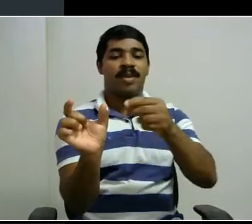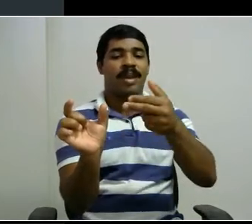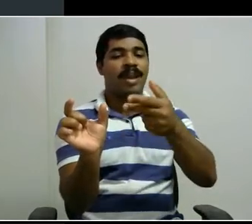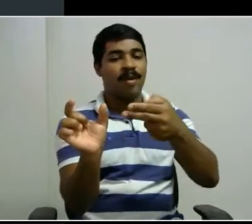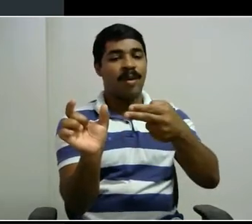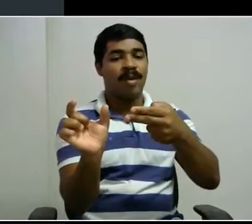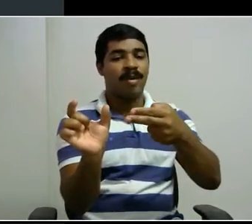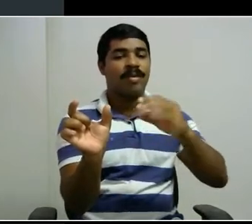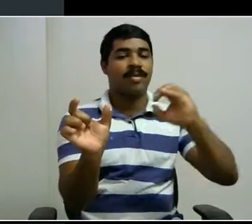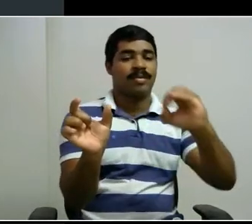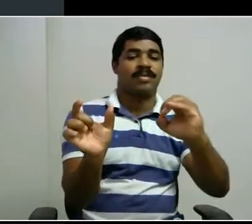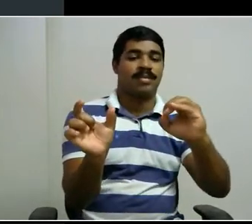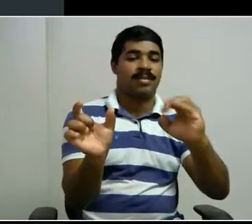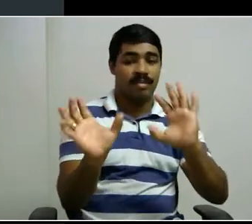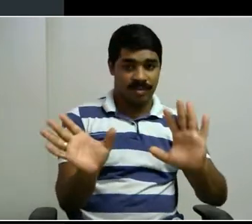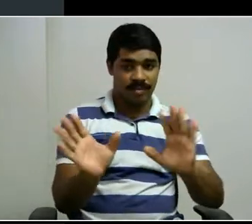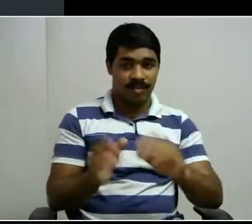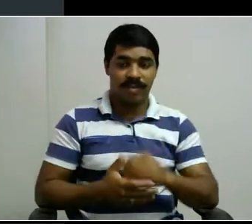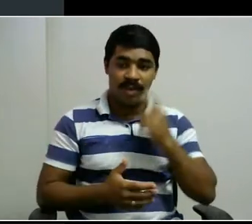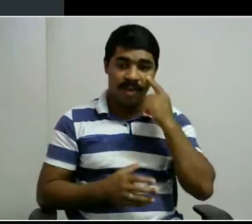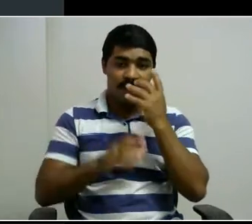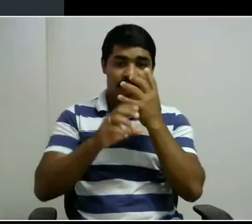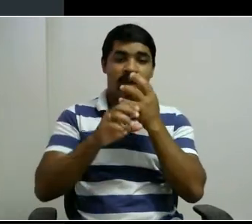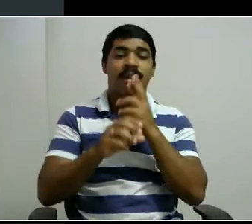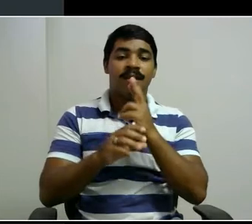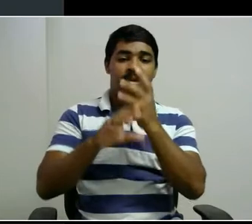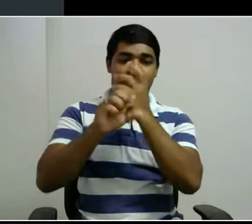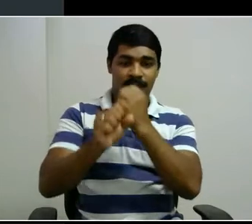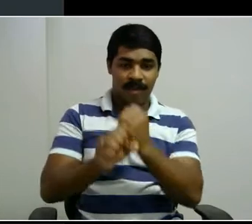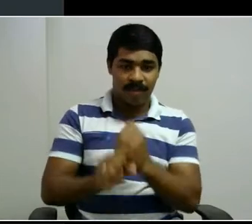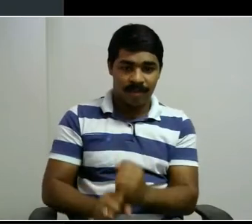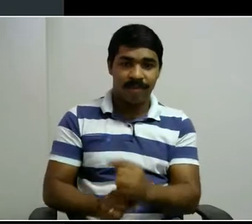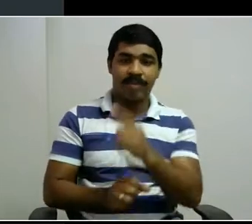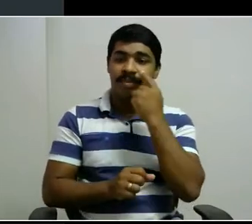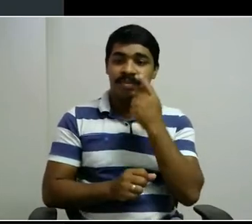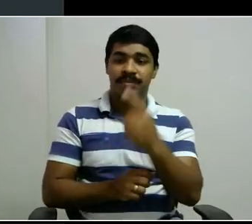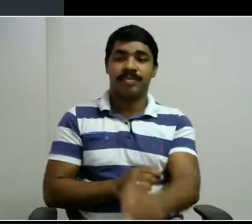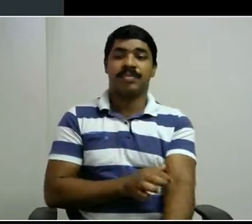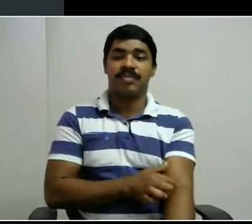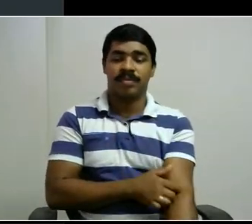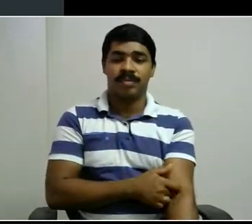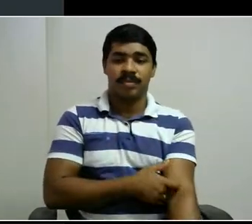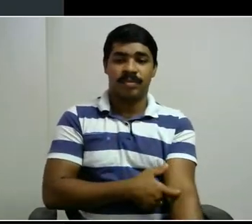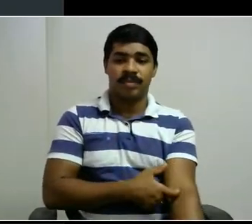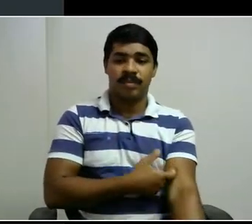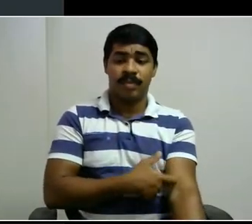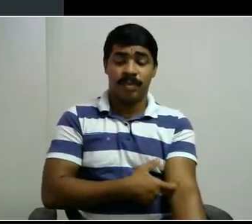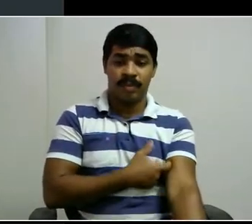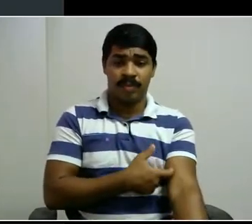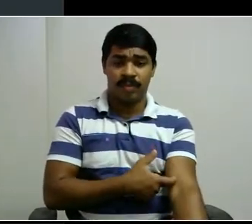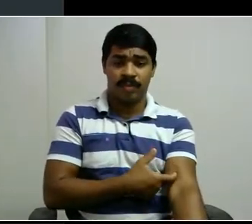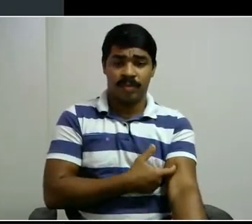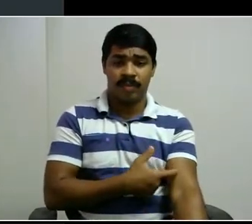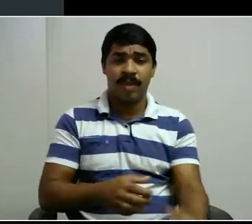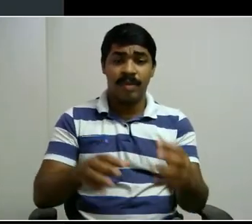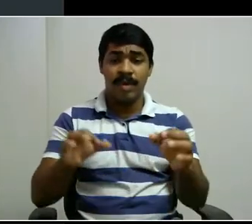função. Tá? Aí eu vou resolvendo, x igual a 5 sobre 2. Depois que você